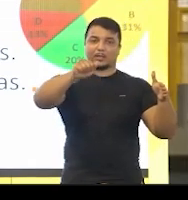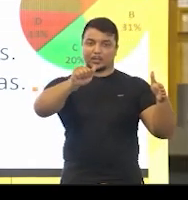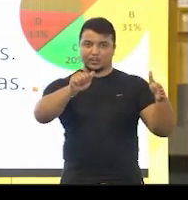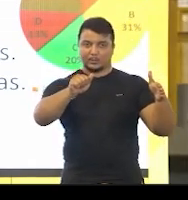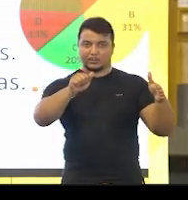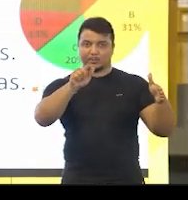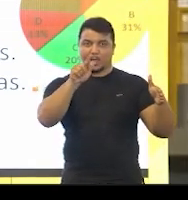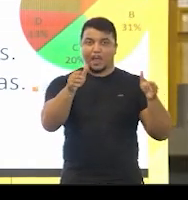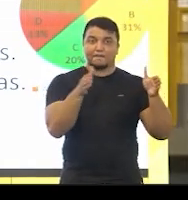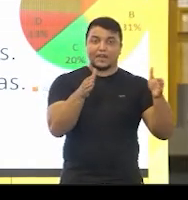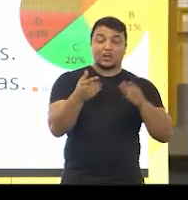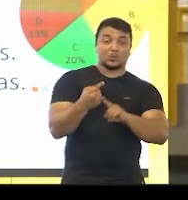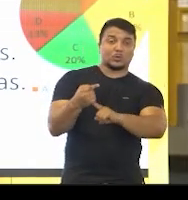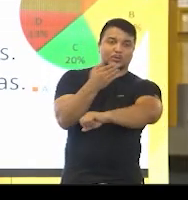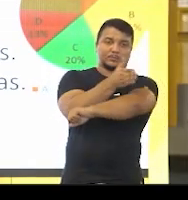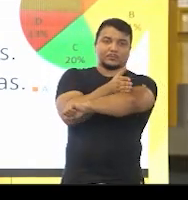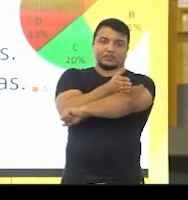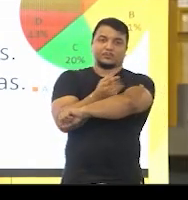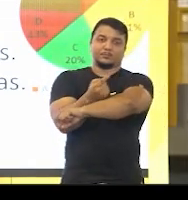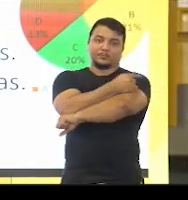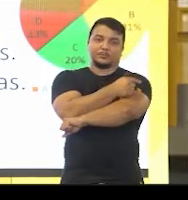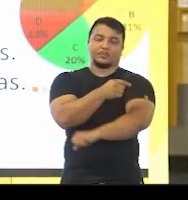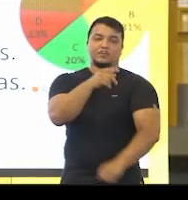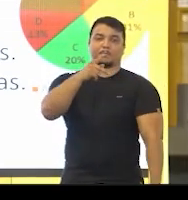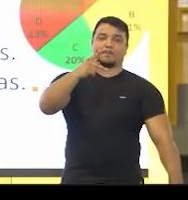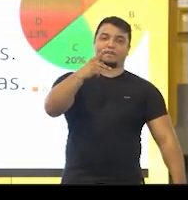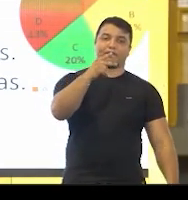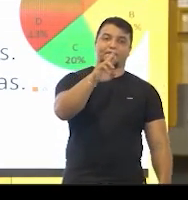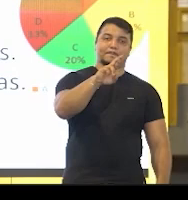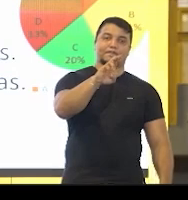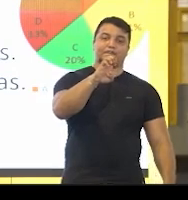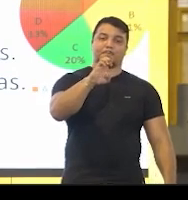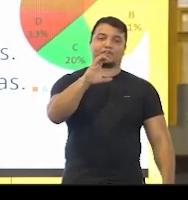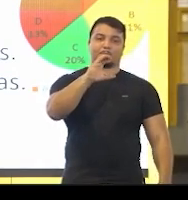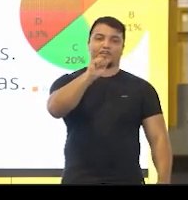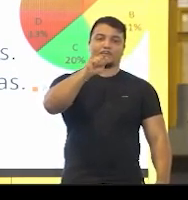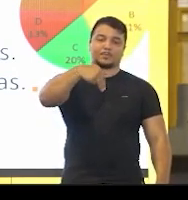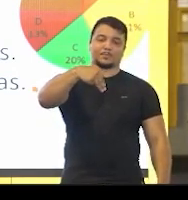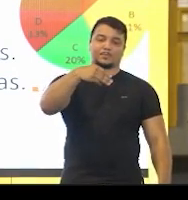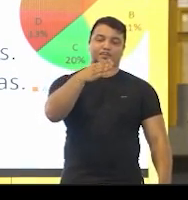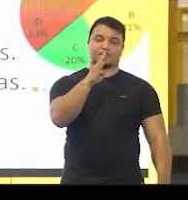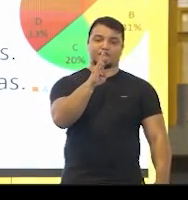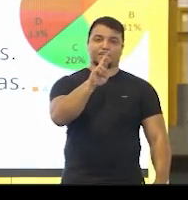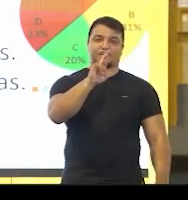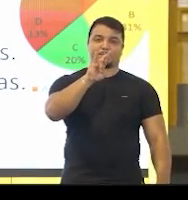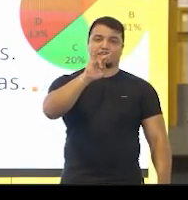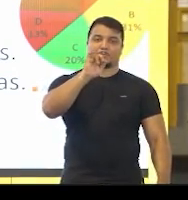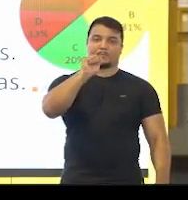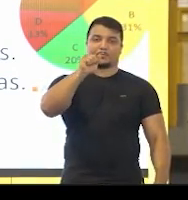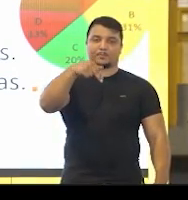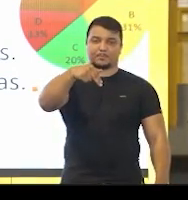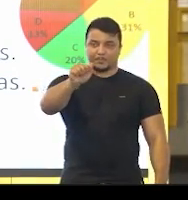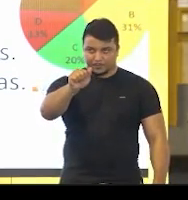GG, repete aí. Primeiro grupo de rocha magmática, era